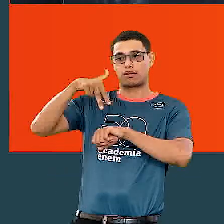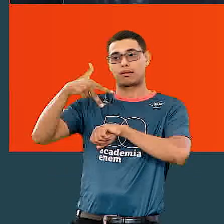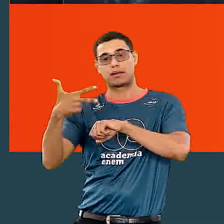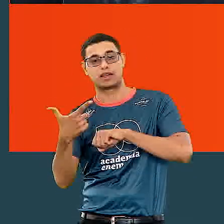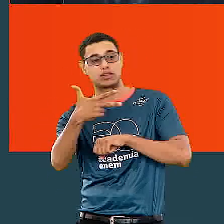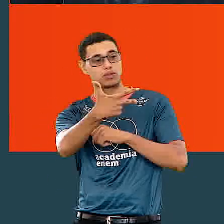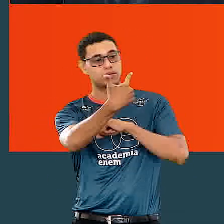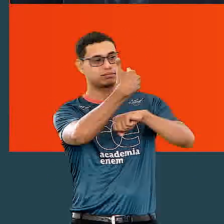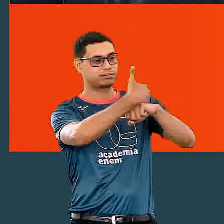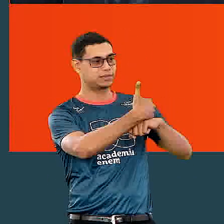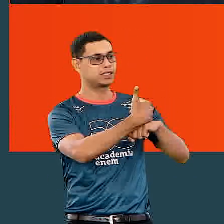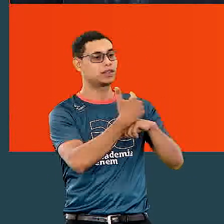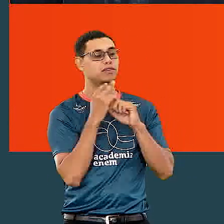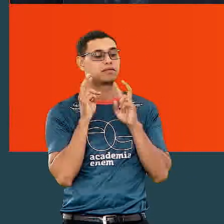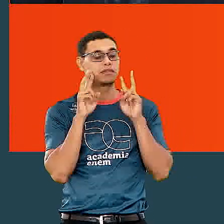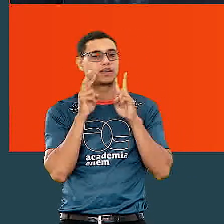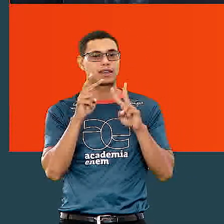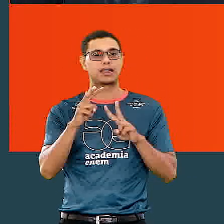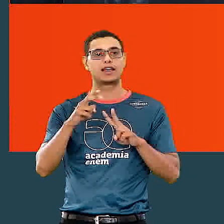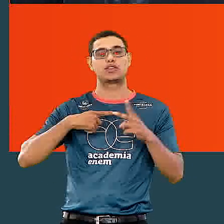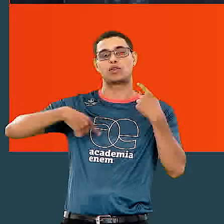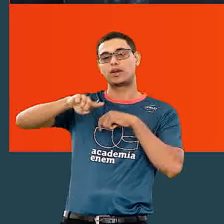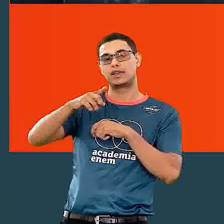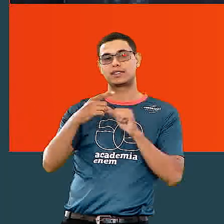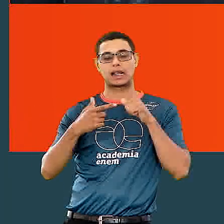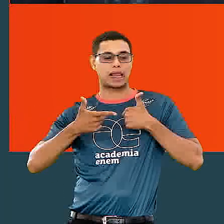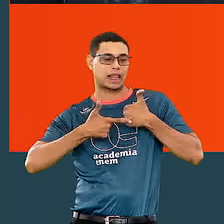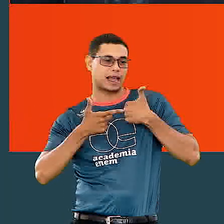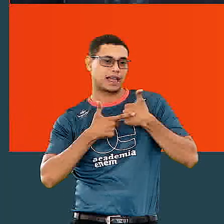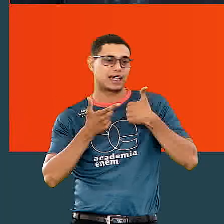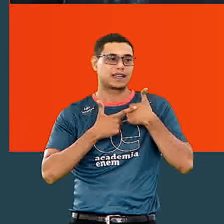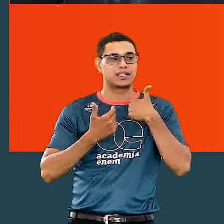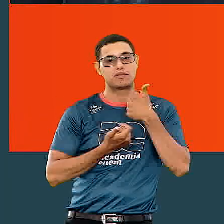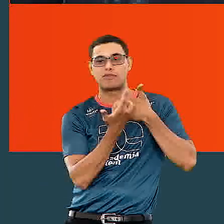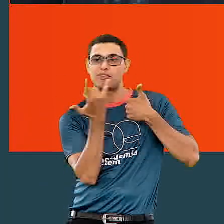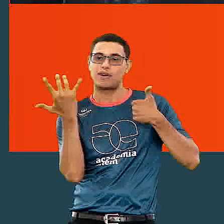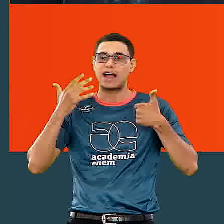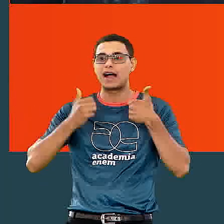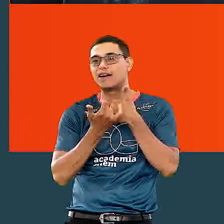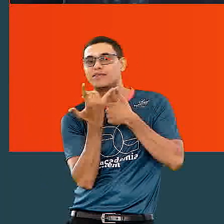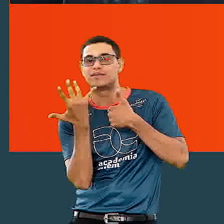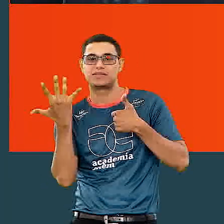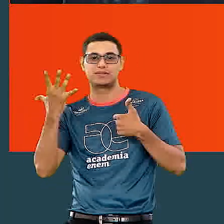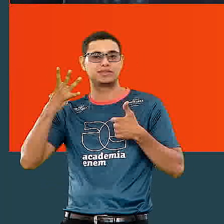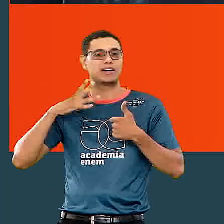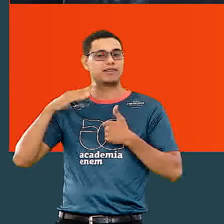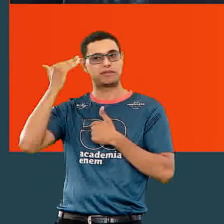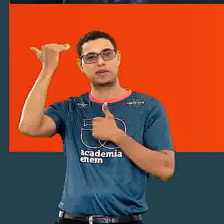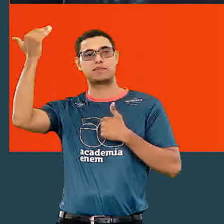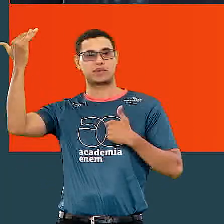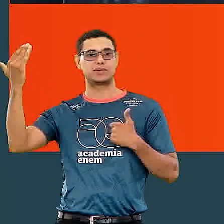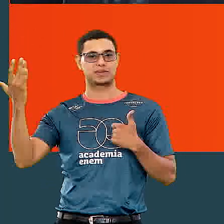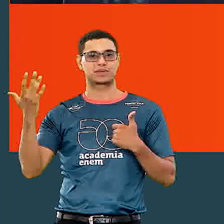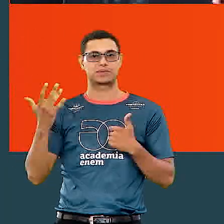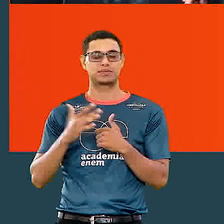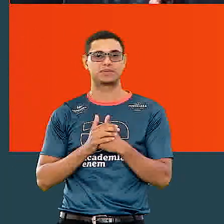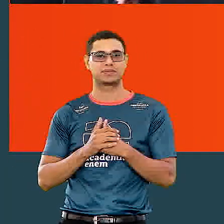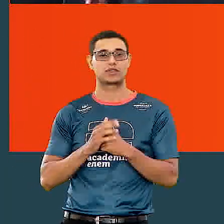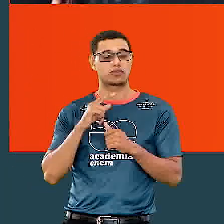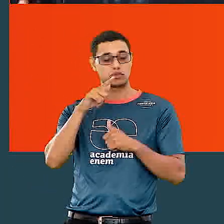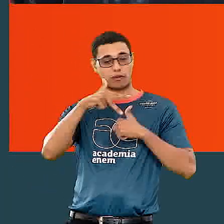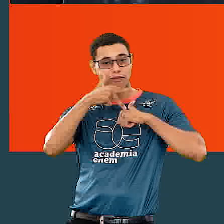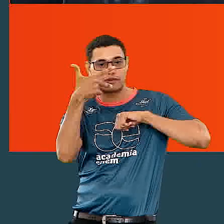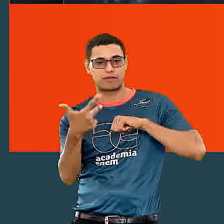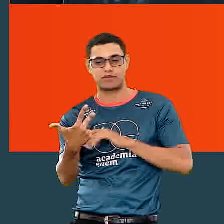queda, que é para poder a gente ganhar likes, views e ter o engajamento da Virgínia. tá certo? Tu filma a hora dessa queda aí, tá